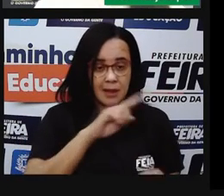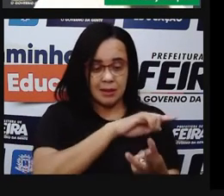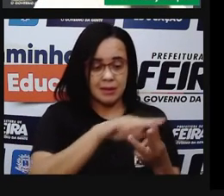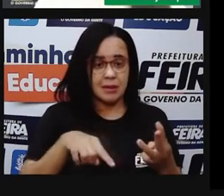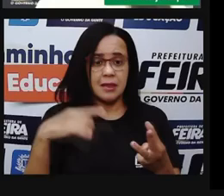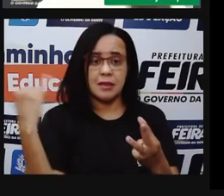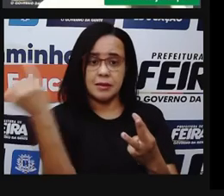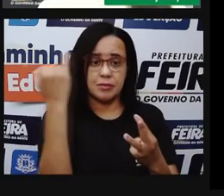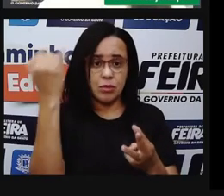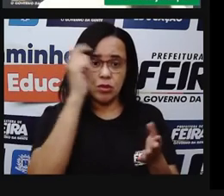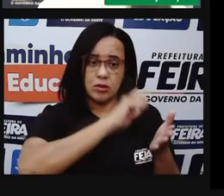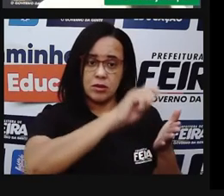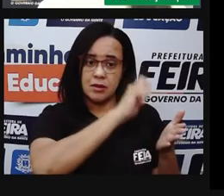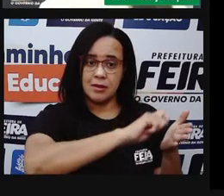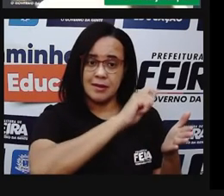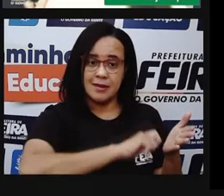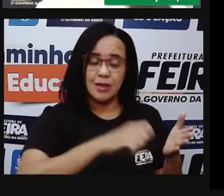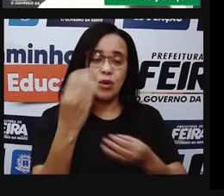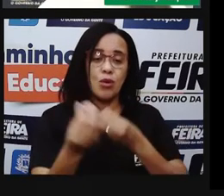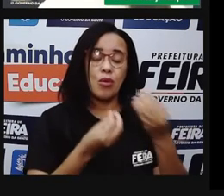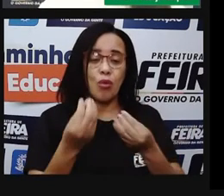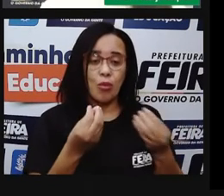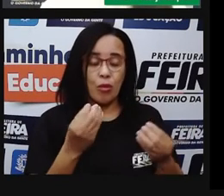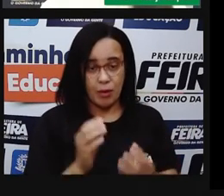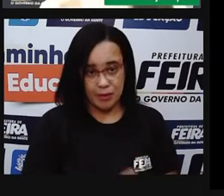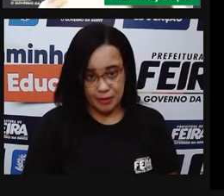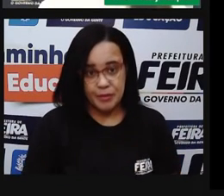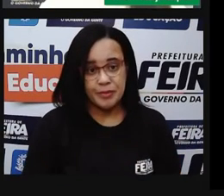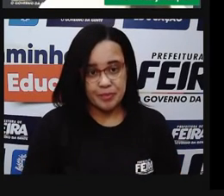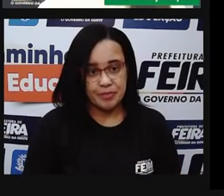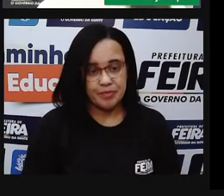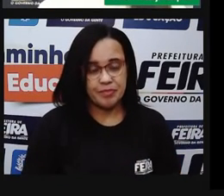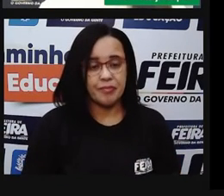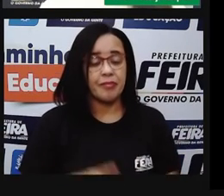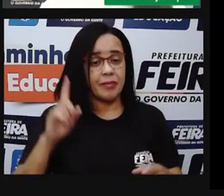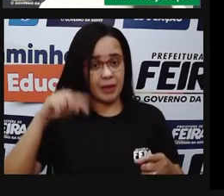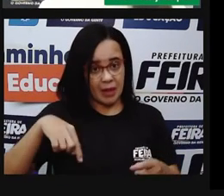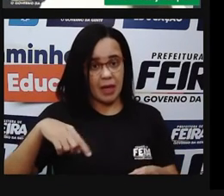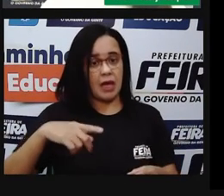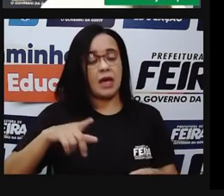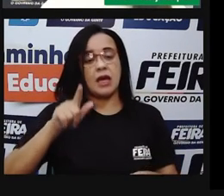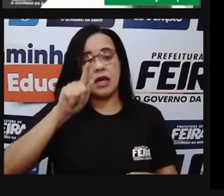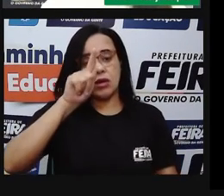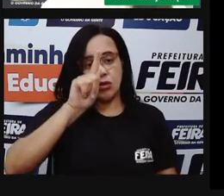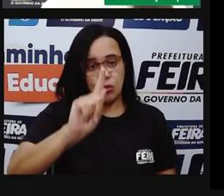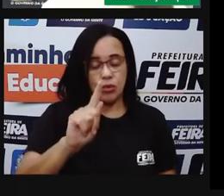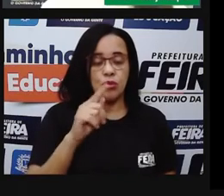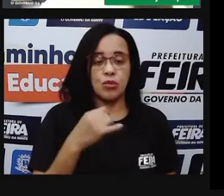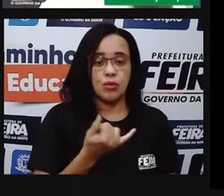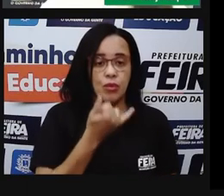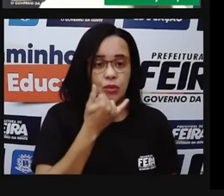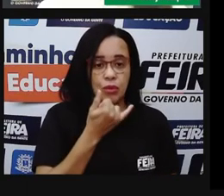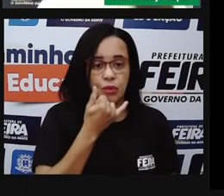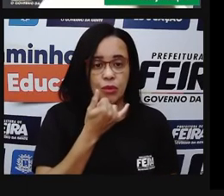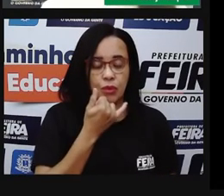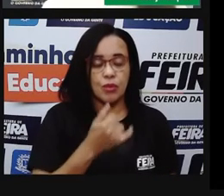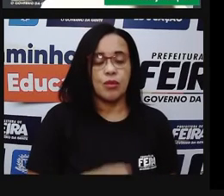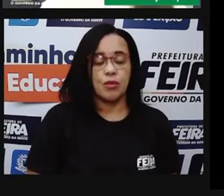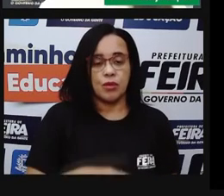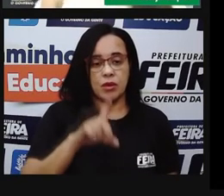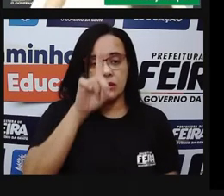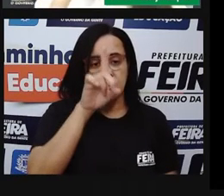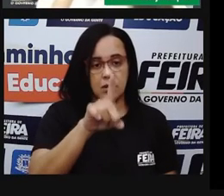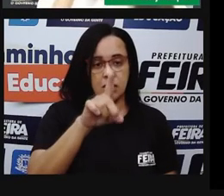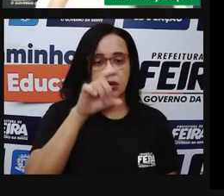escrita. A forma, né, do dígrafo com a letra C, lê e nê, como chácara,